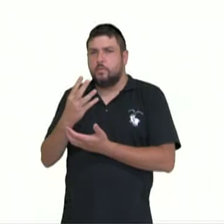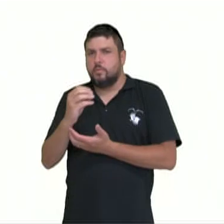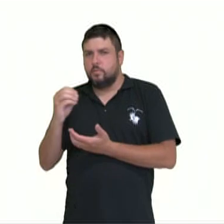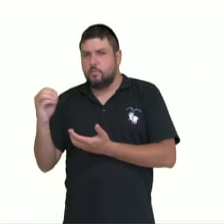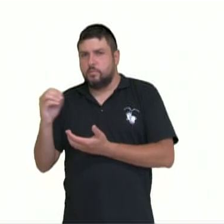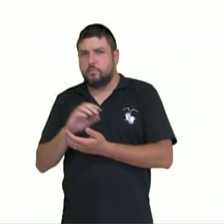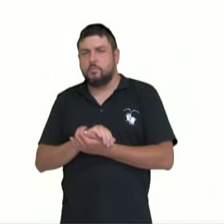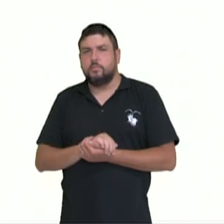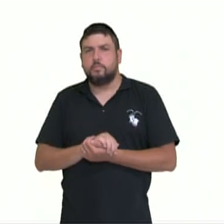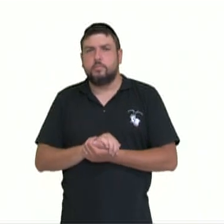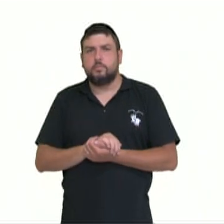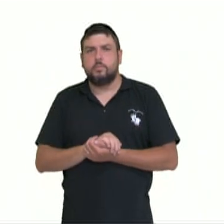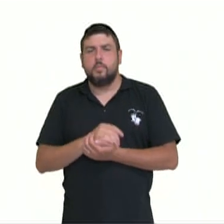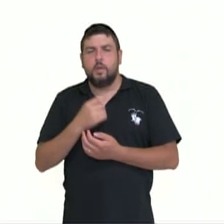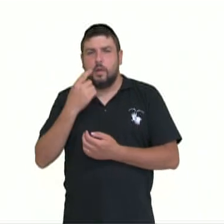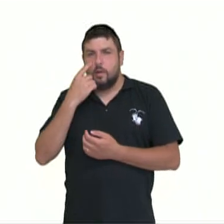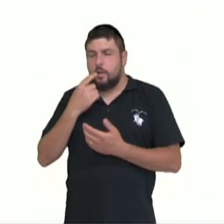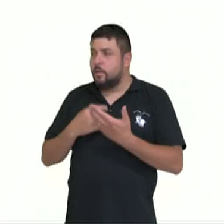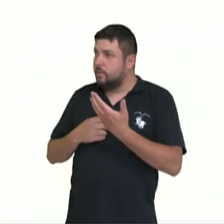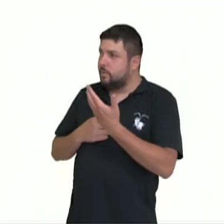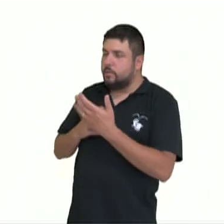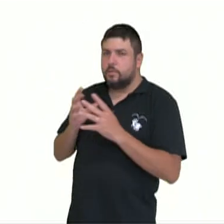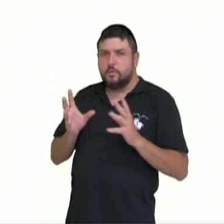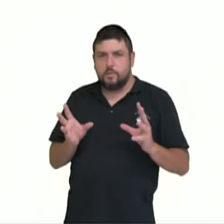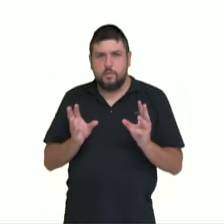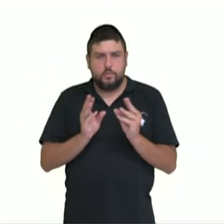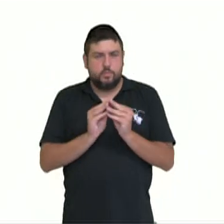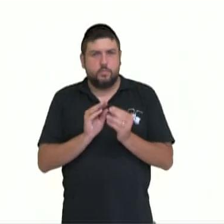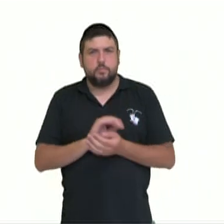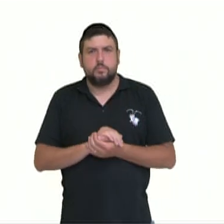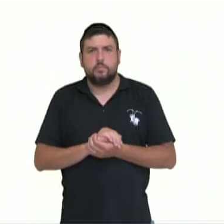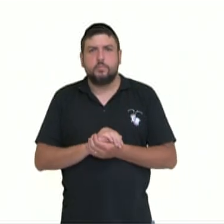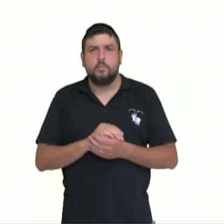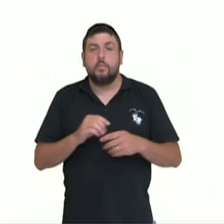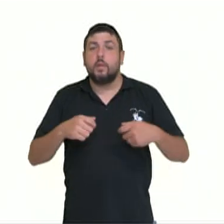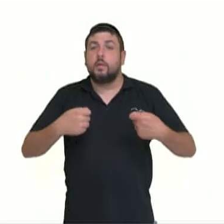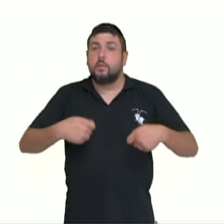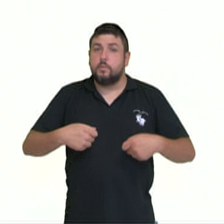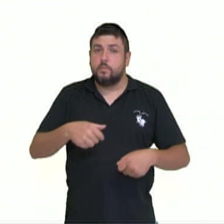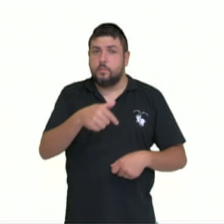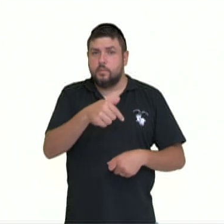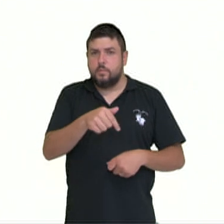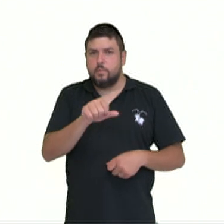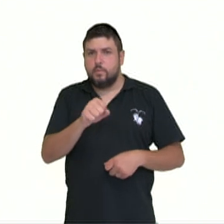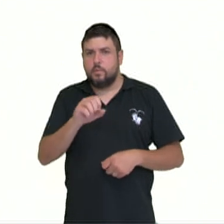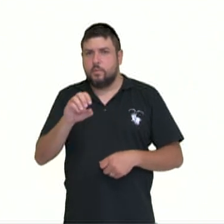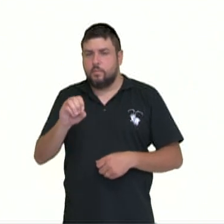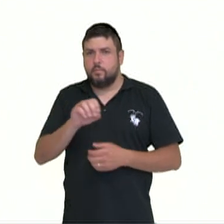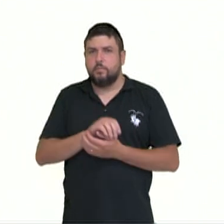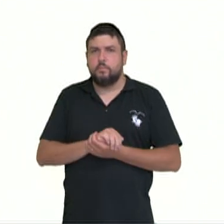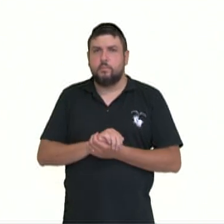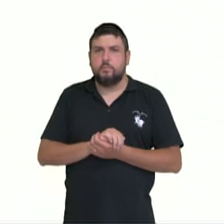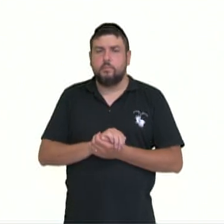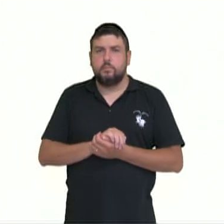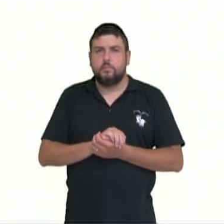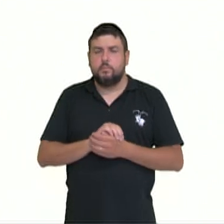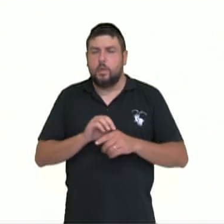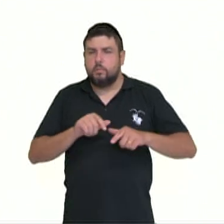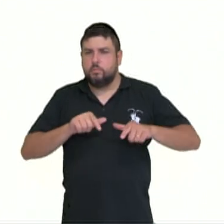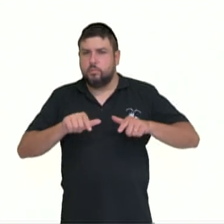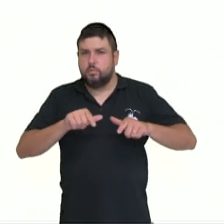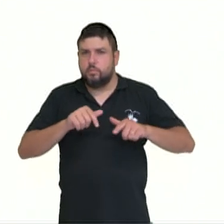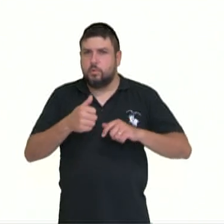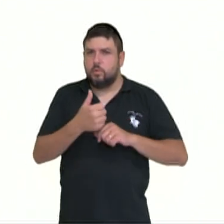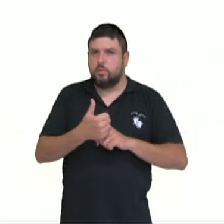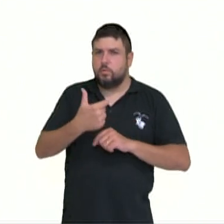Olha só, aqui eu coloquei um resuminho para a gente não esquecer, né? Ela precisa de 780, vai trabalhar durante 12 meses